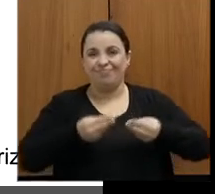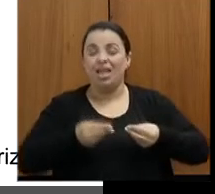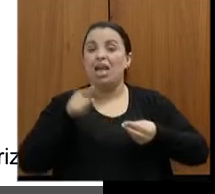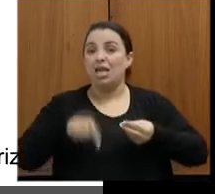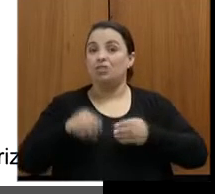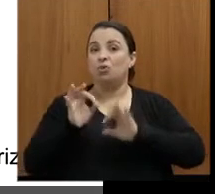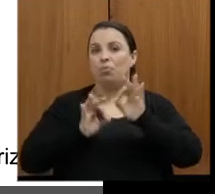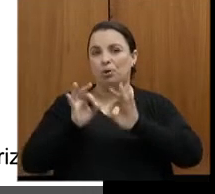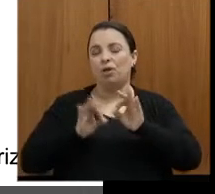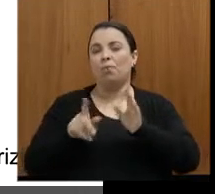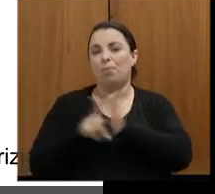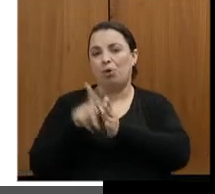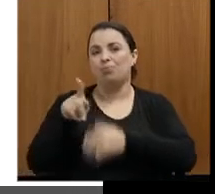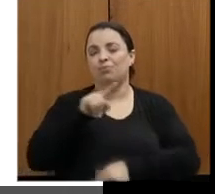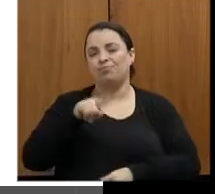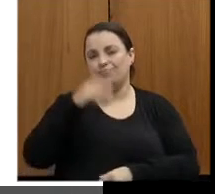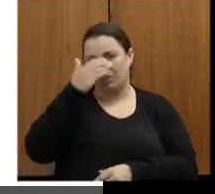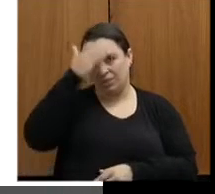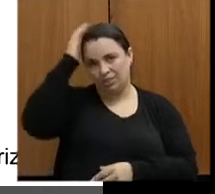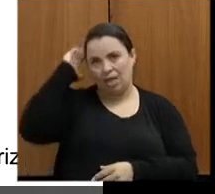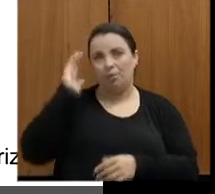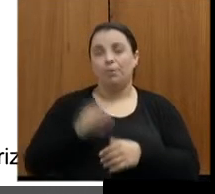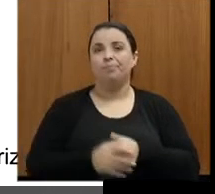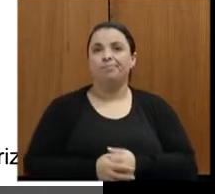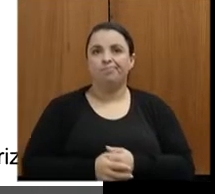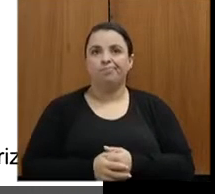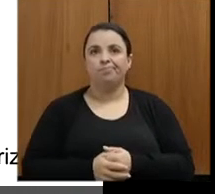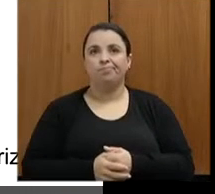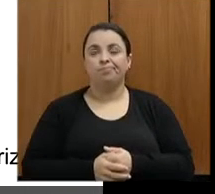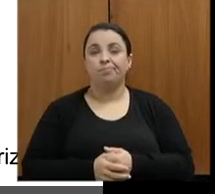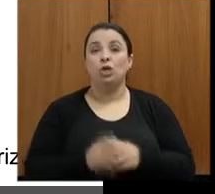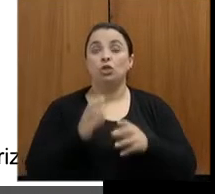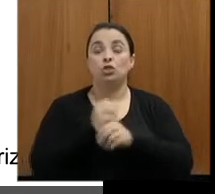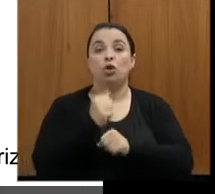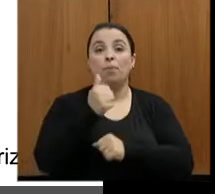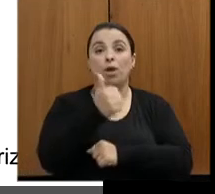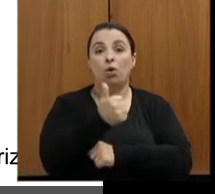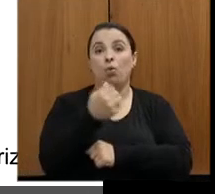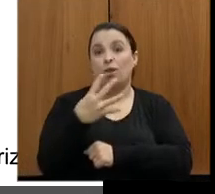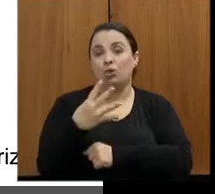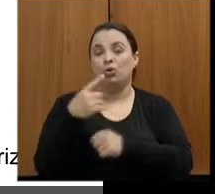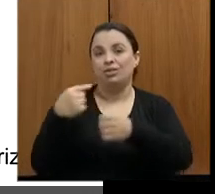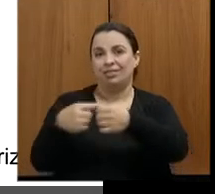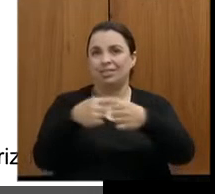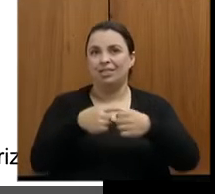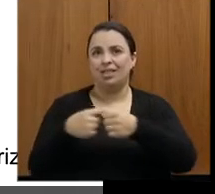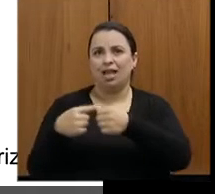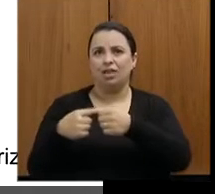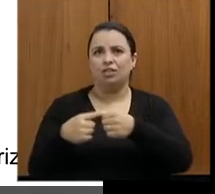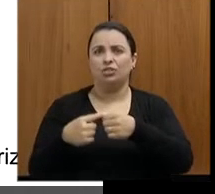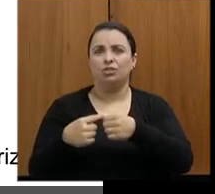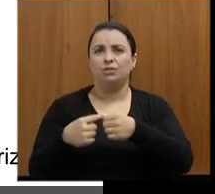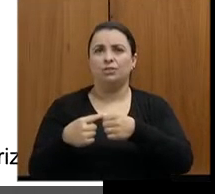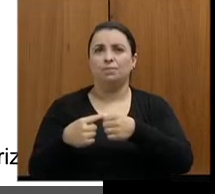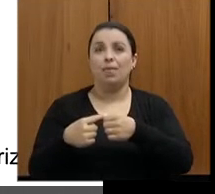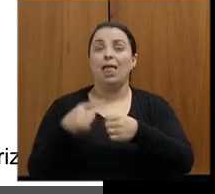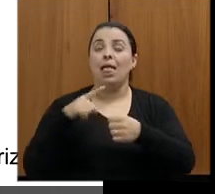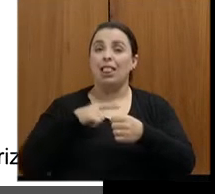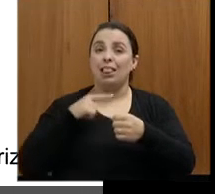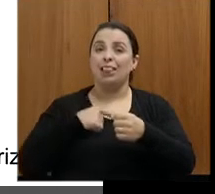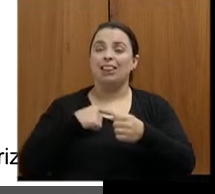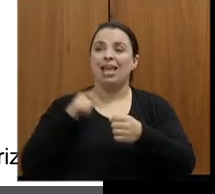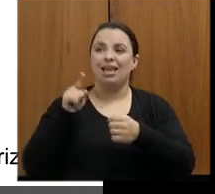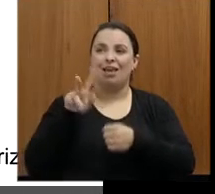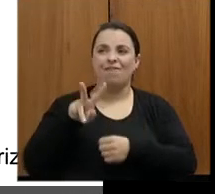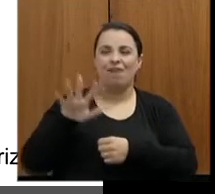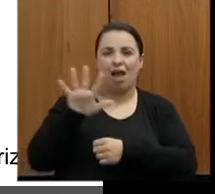Romeu Zema. São 14 municípios que estamos atendendo hoje. Repito, dos 28, que é referência territorial